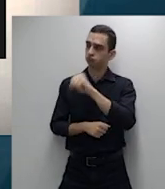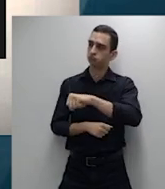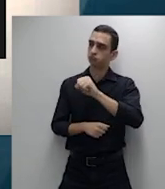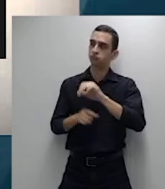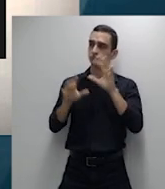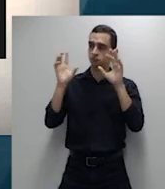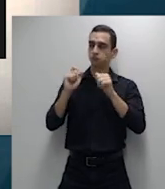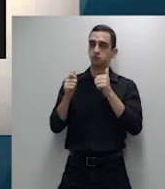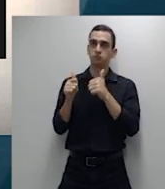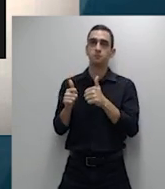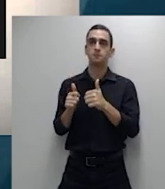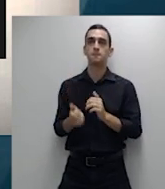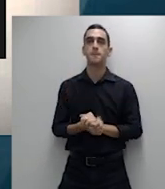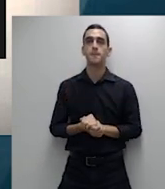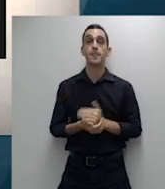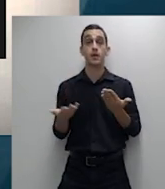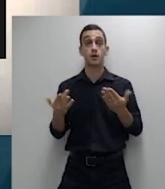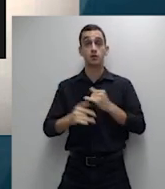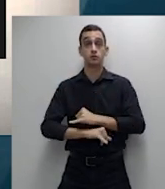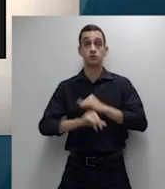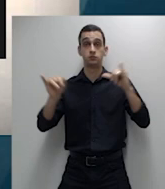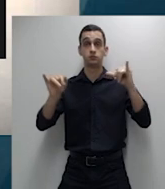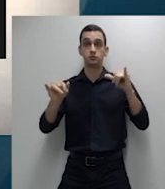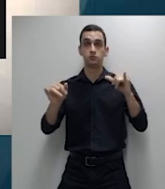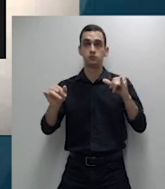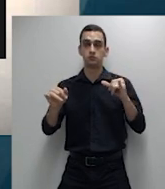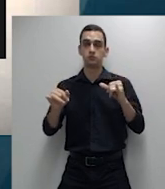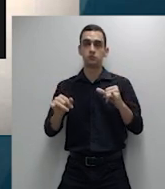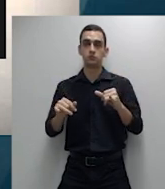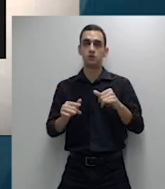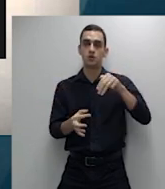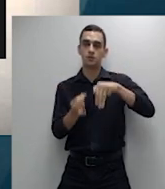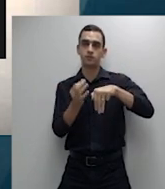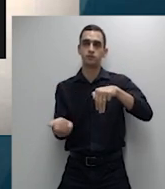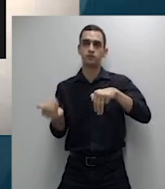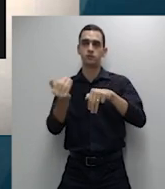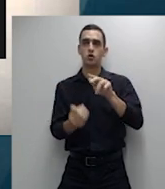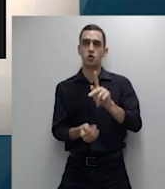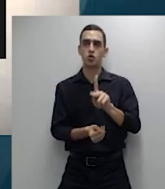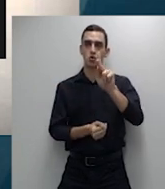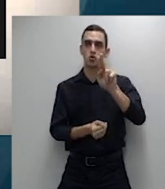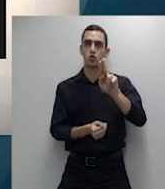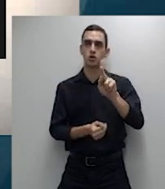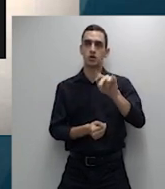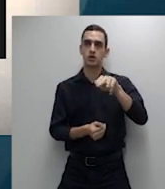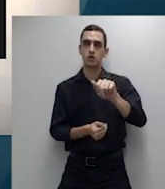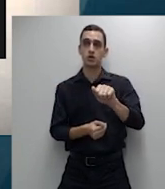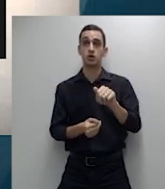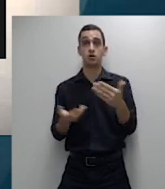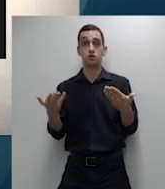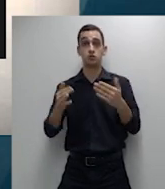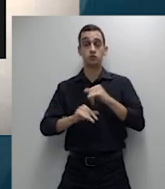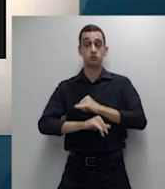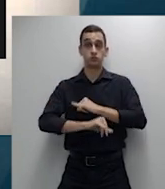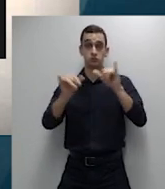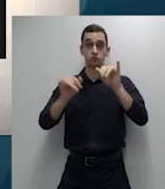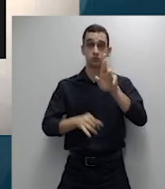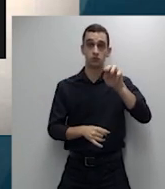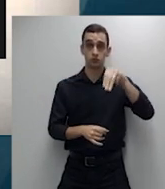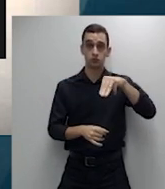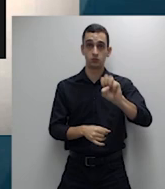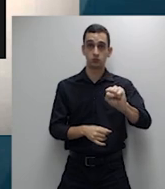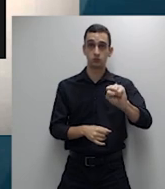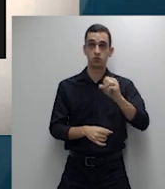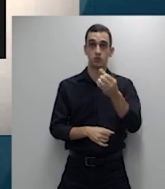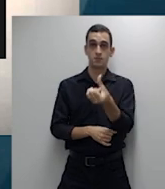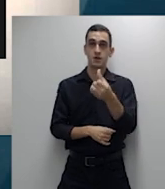então apresentamos o processo relator espécie bovina é o RMS minha 7044 e